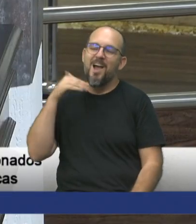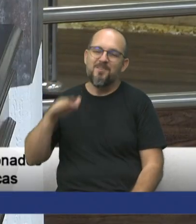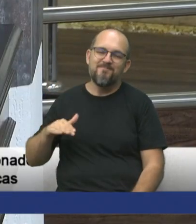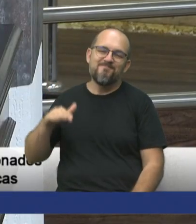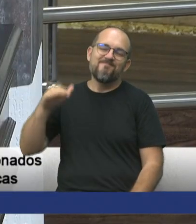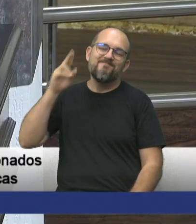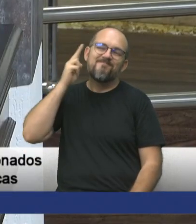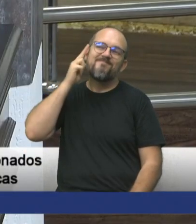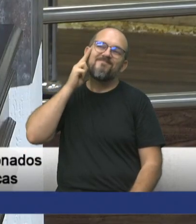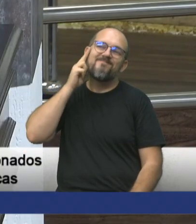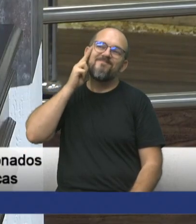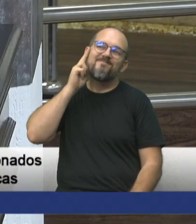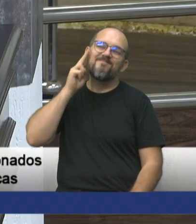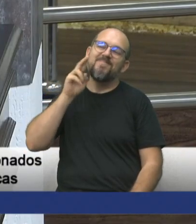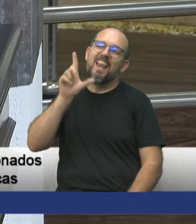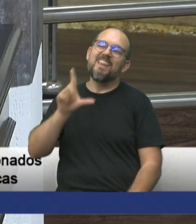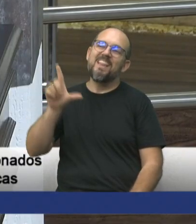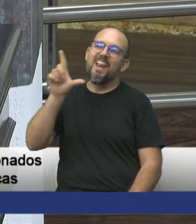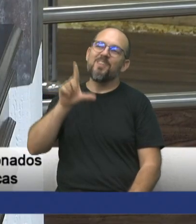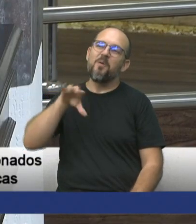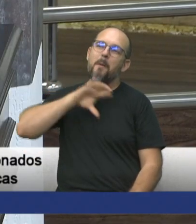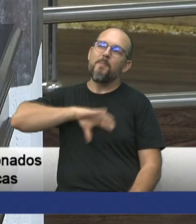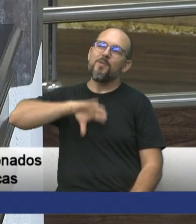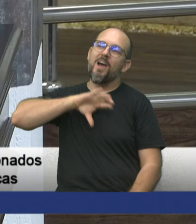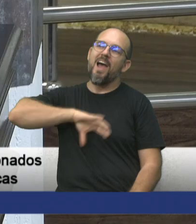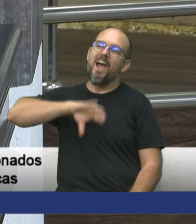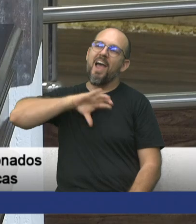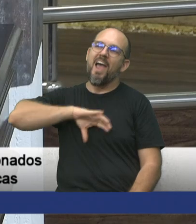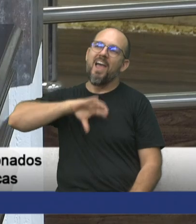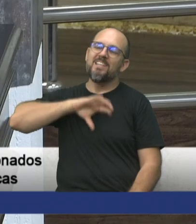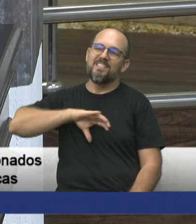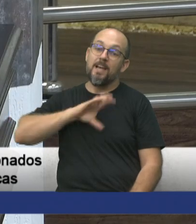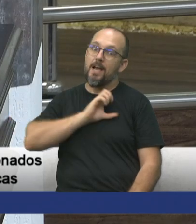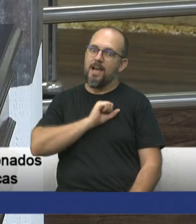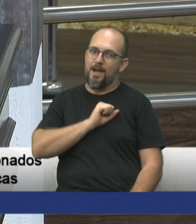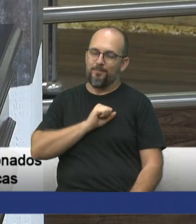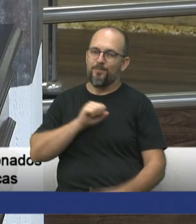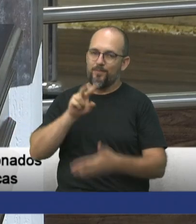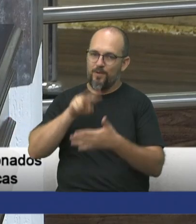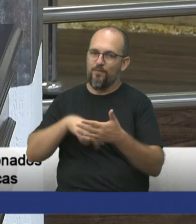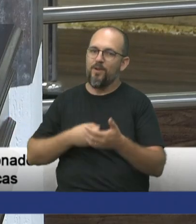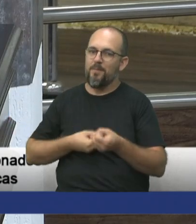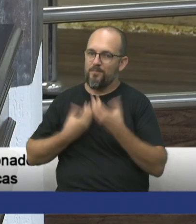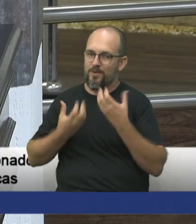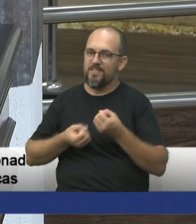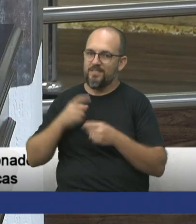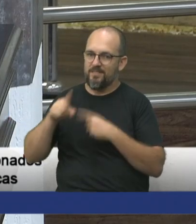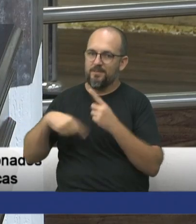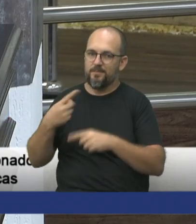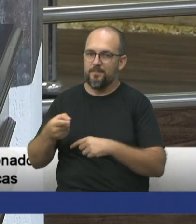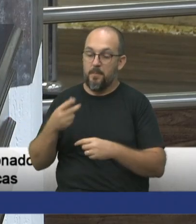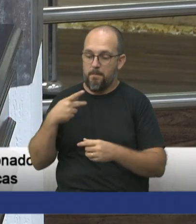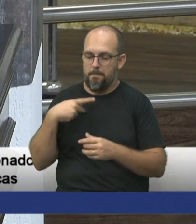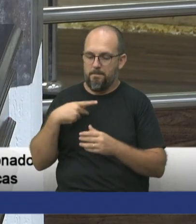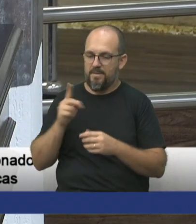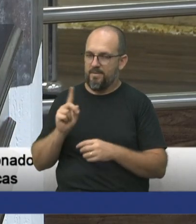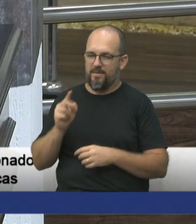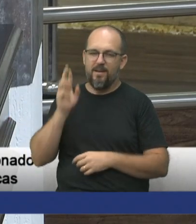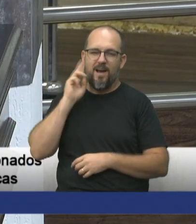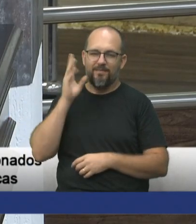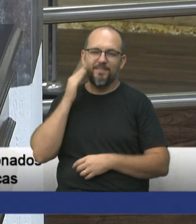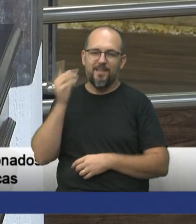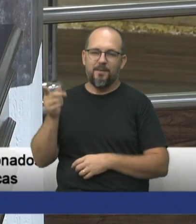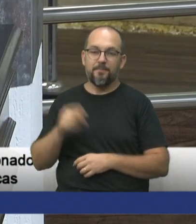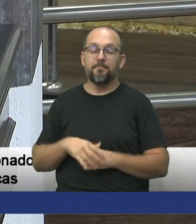escrever poesia. A que eu vou ler hoje nem é minha. Rafa já sabe. Enfim, depois disso,